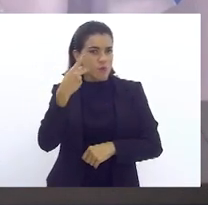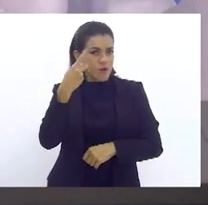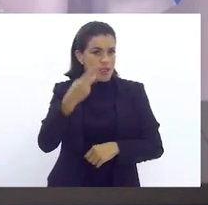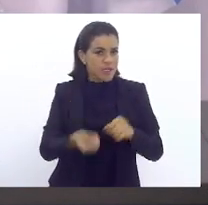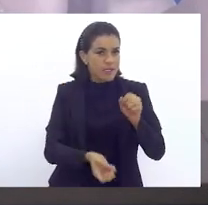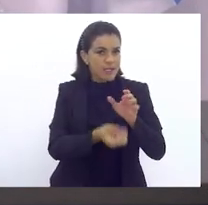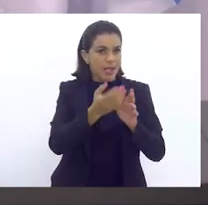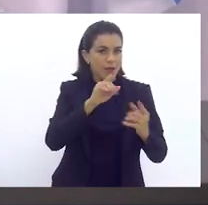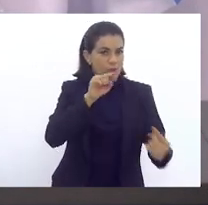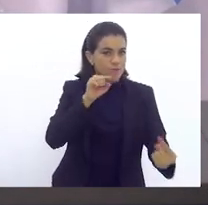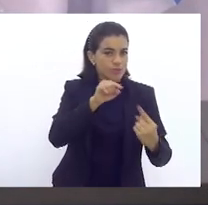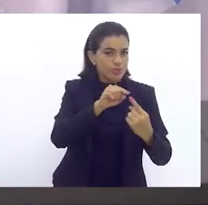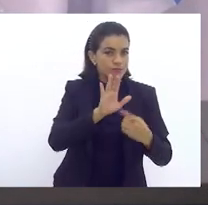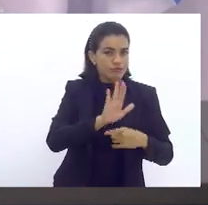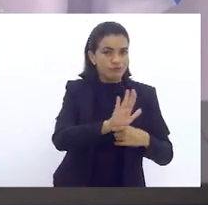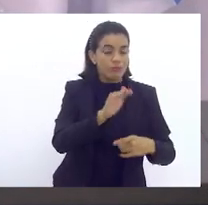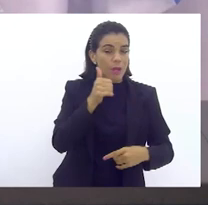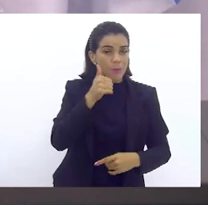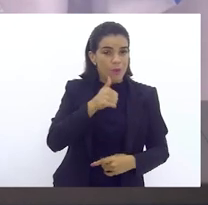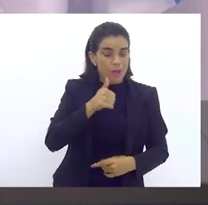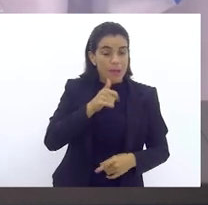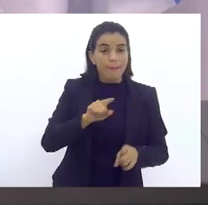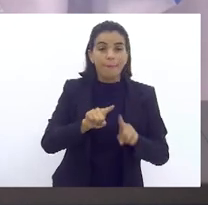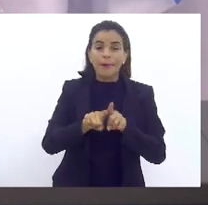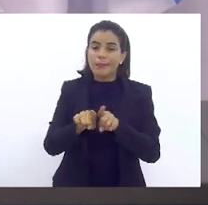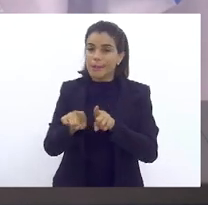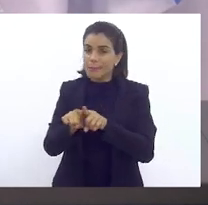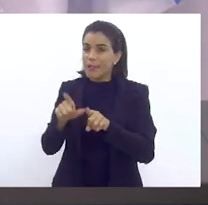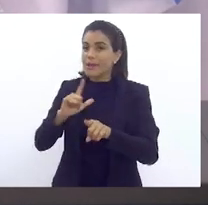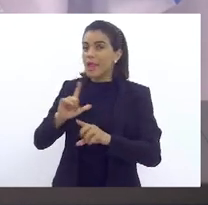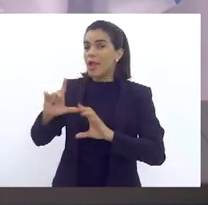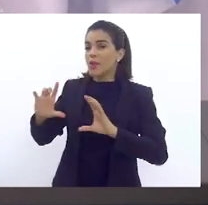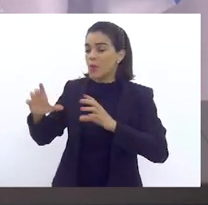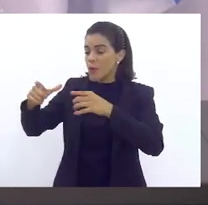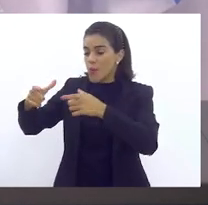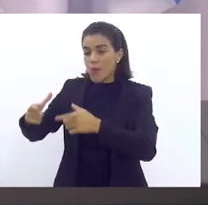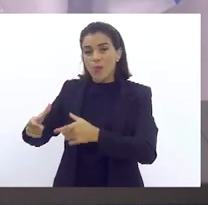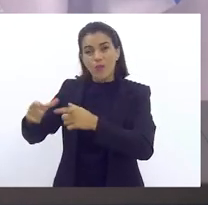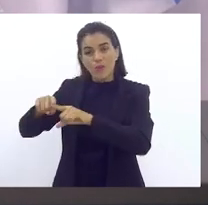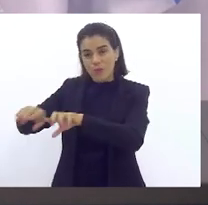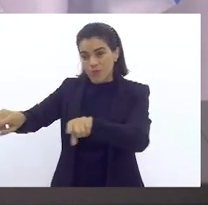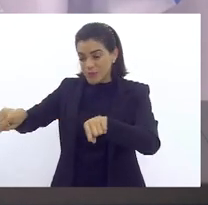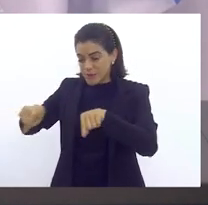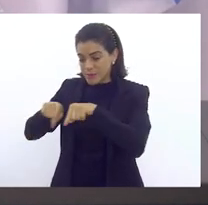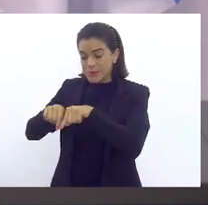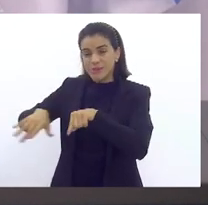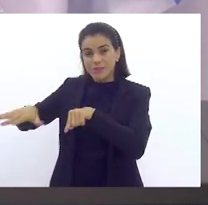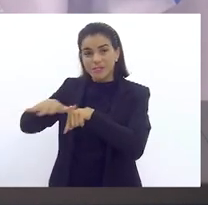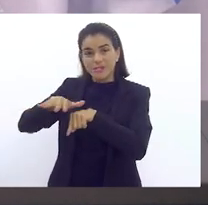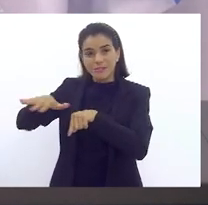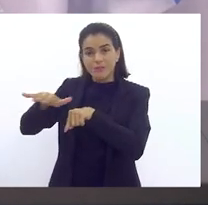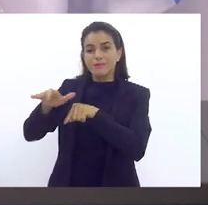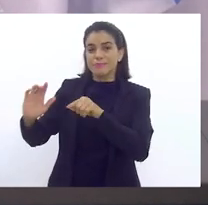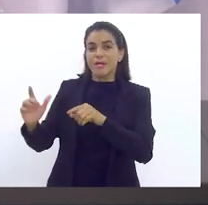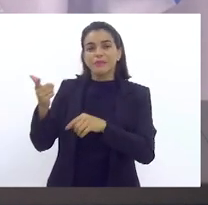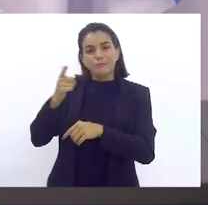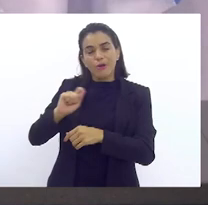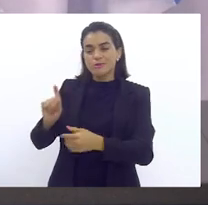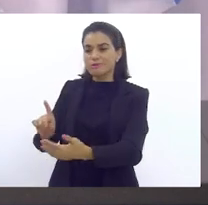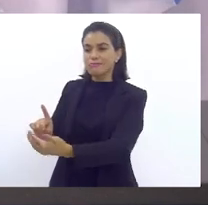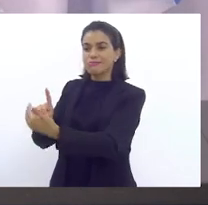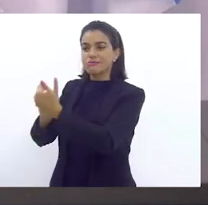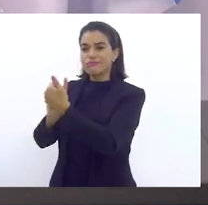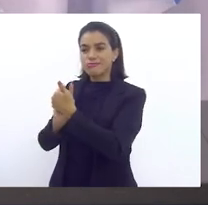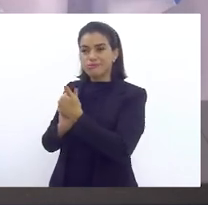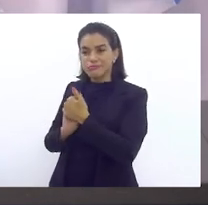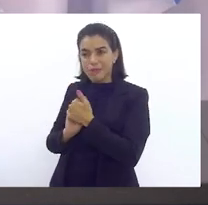centralidade maior mas também tendo um espaço de acolhimento para essas mulheres então a sala lilis aqui